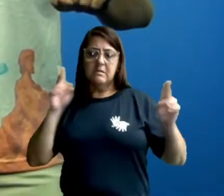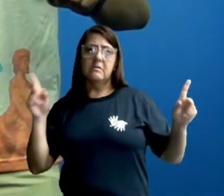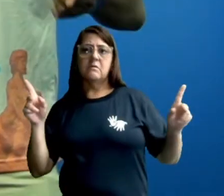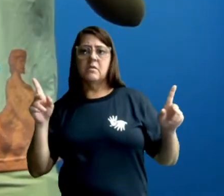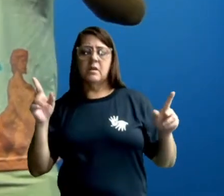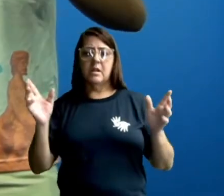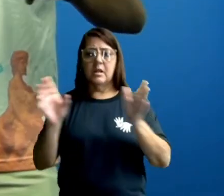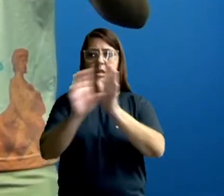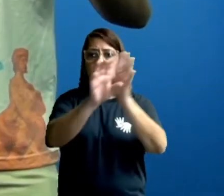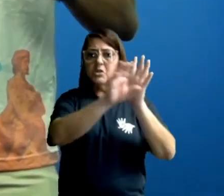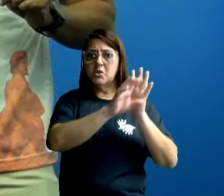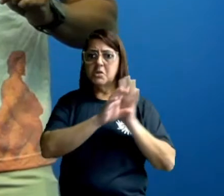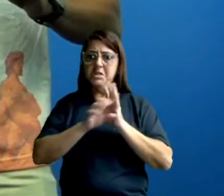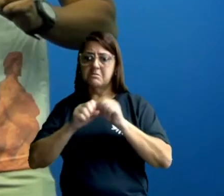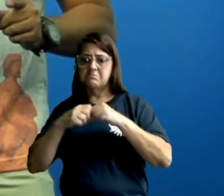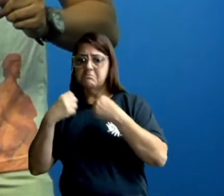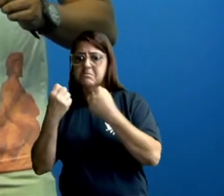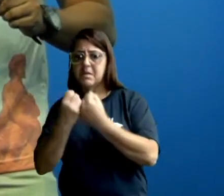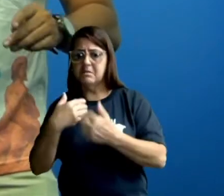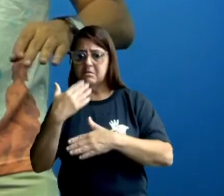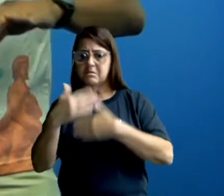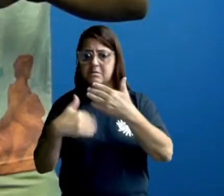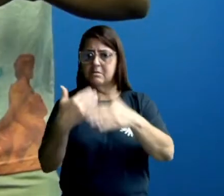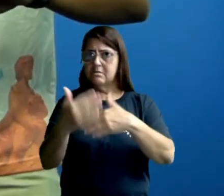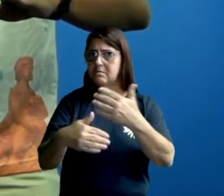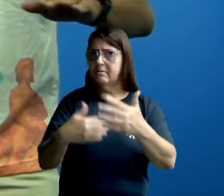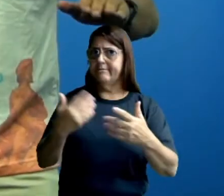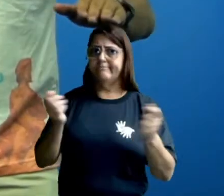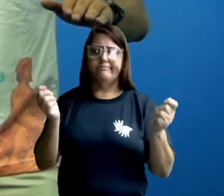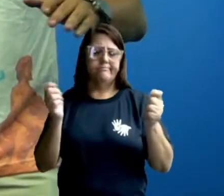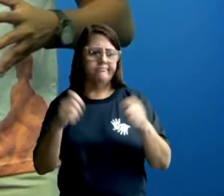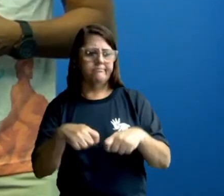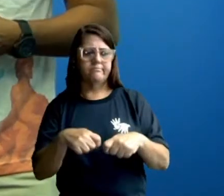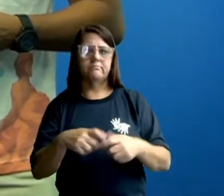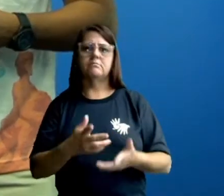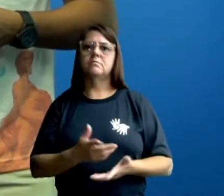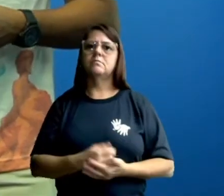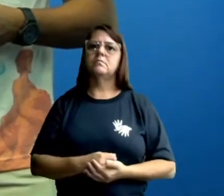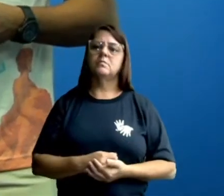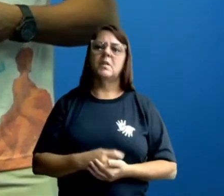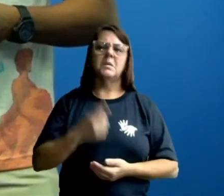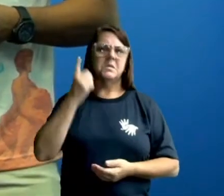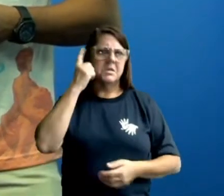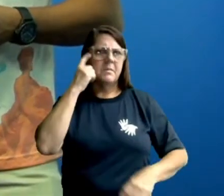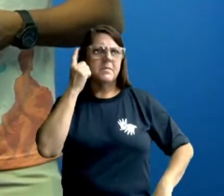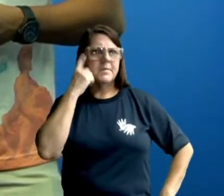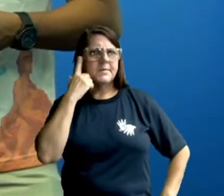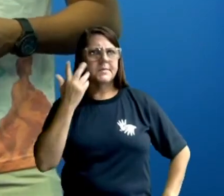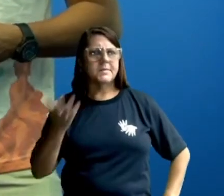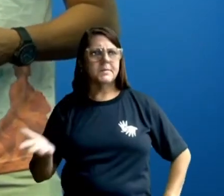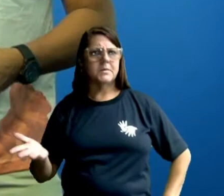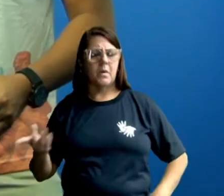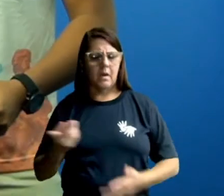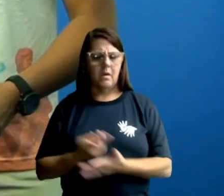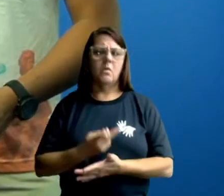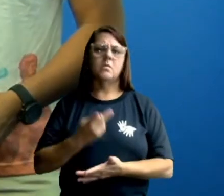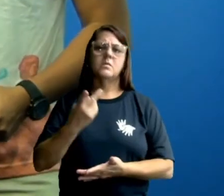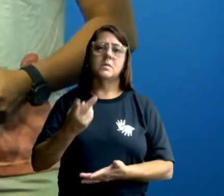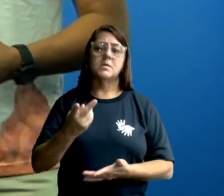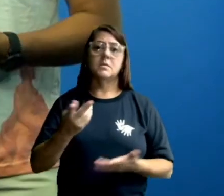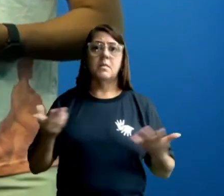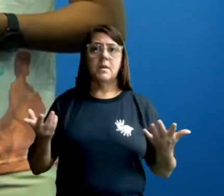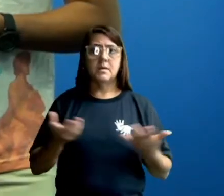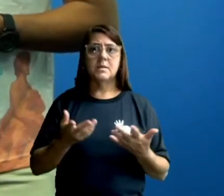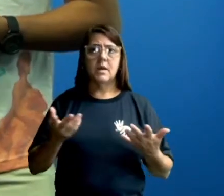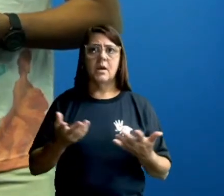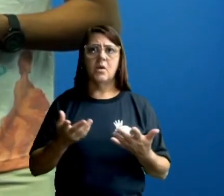a sociedade não se desenvolvia. Então era necessário extingui-la. Já pensou? Isso aconteceu. Mas nós